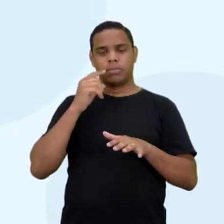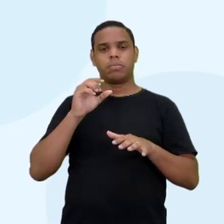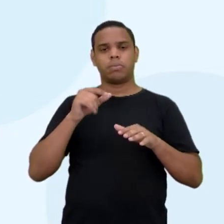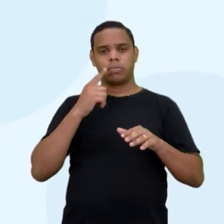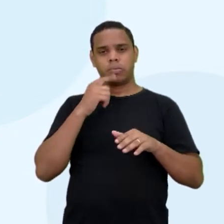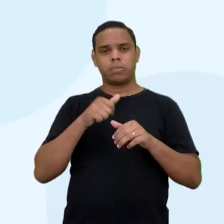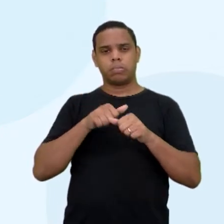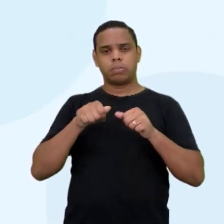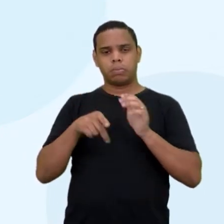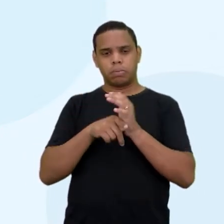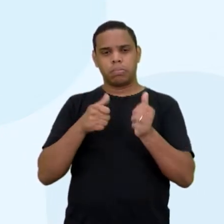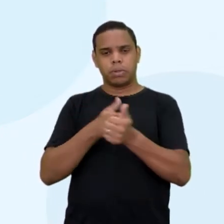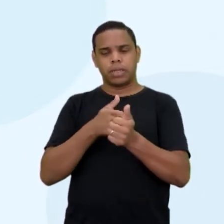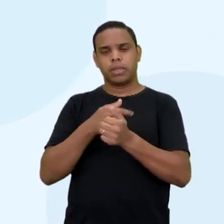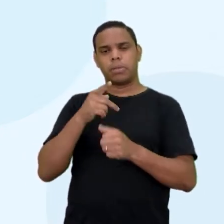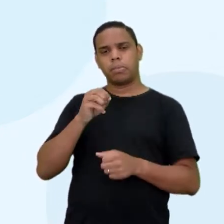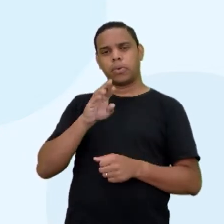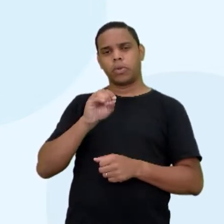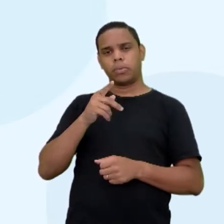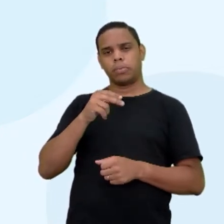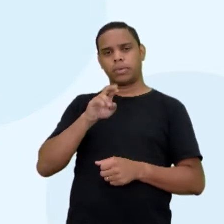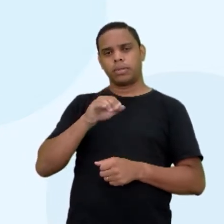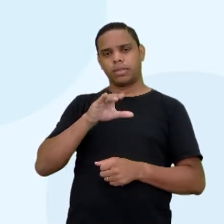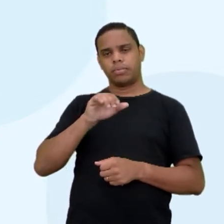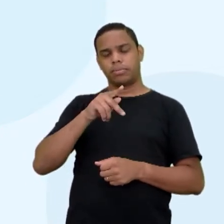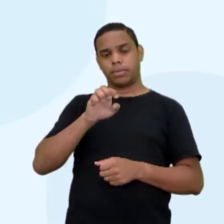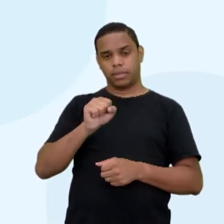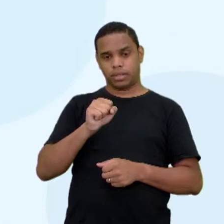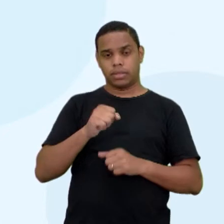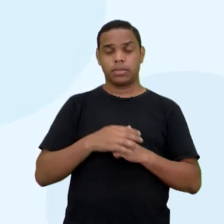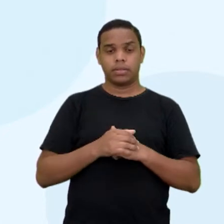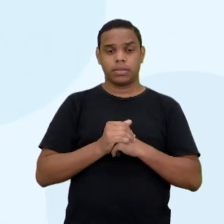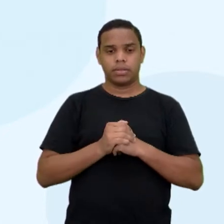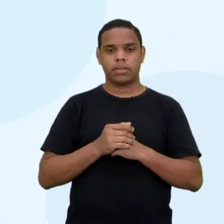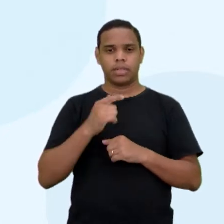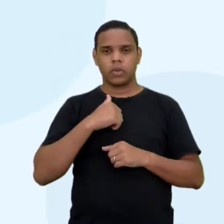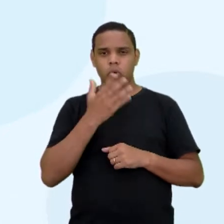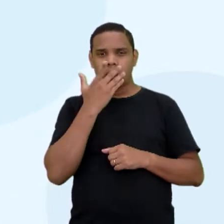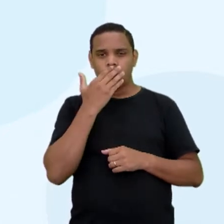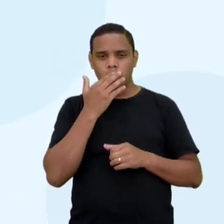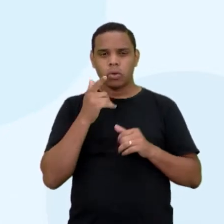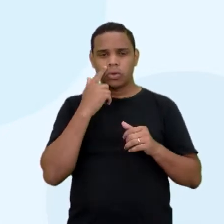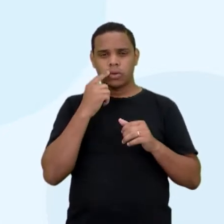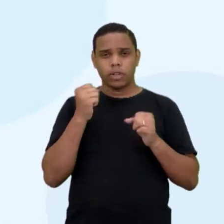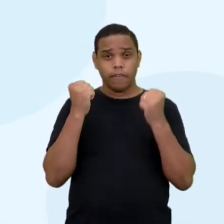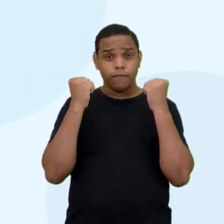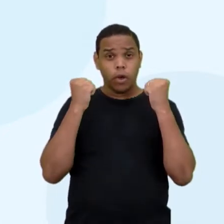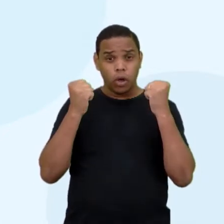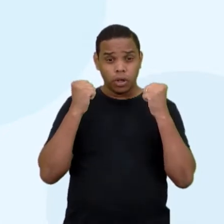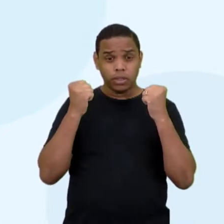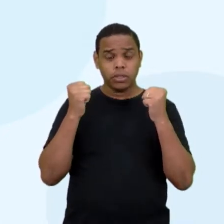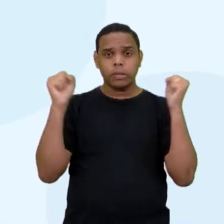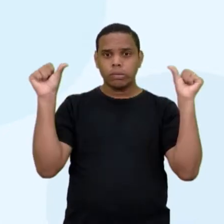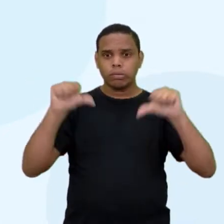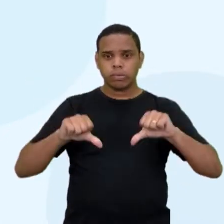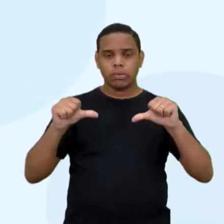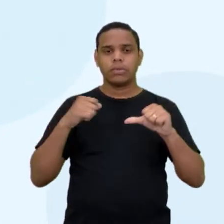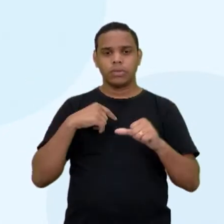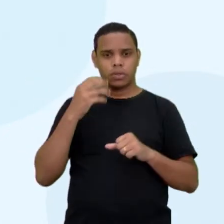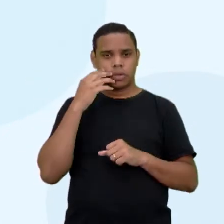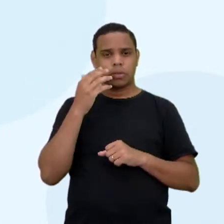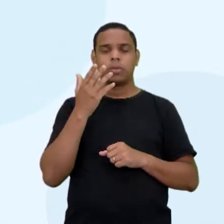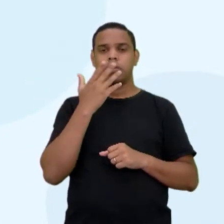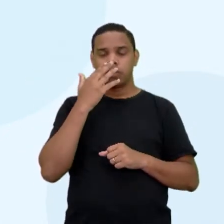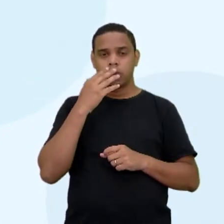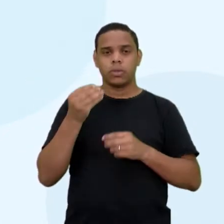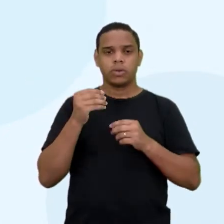Bem próxima aí de Porto dos Príncipes, e tem, né, a coloração, né, da intensidade aí pela escala de Mercalli,